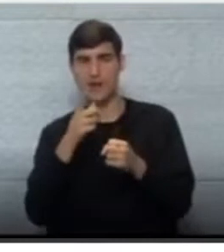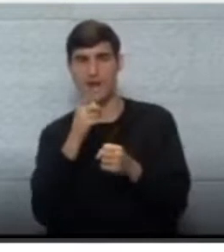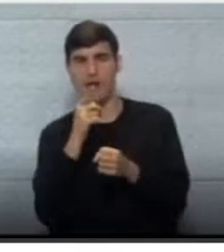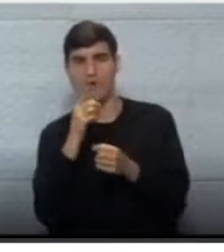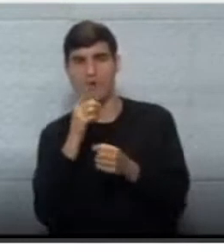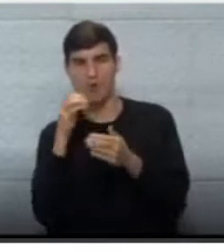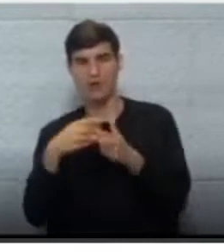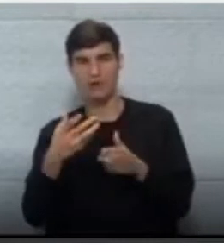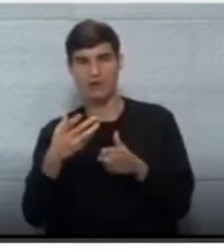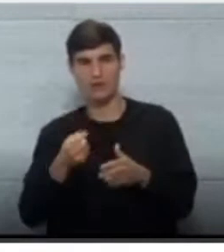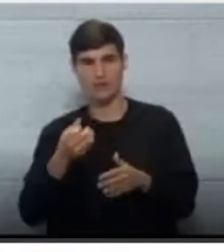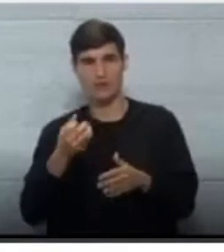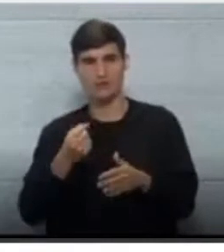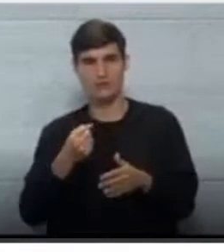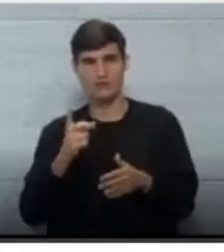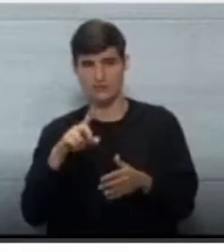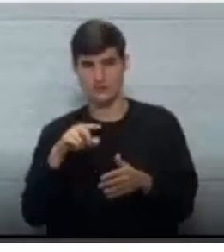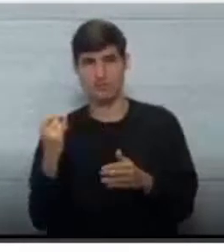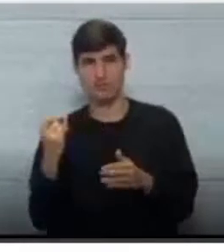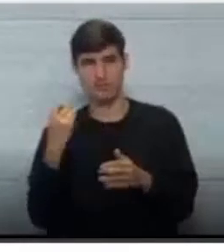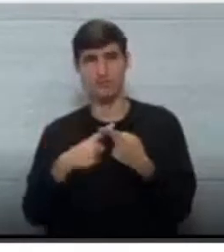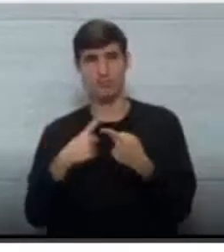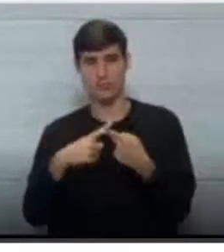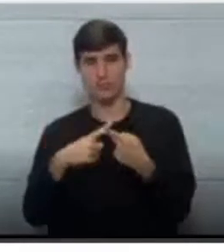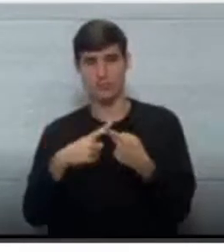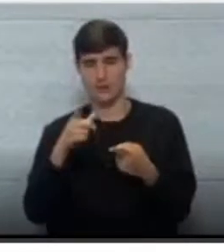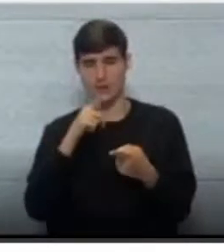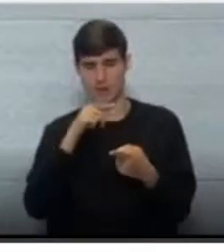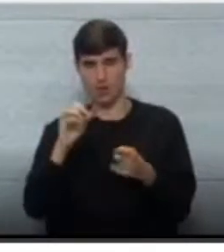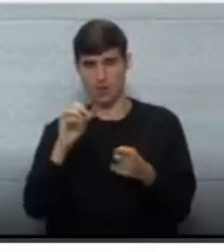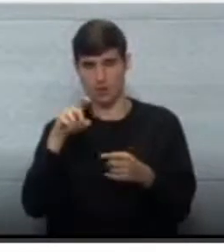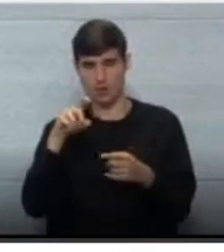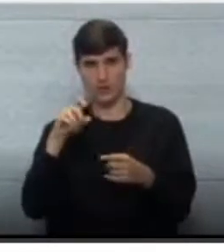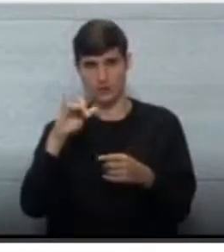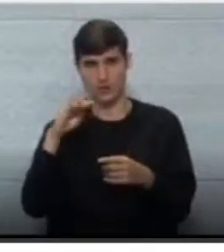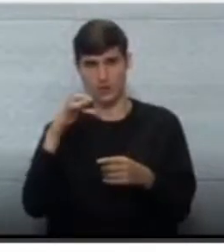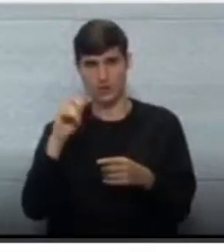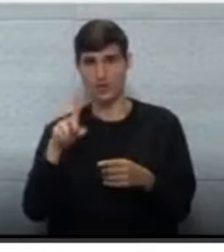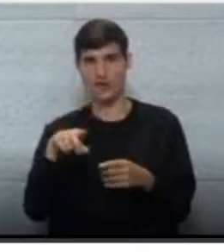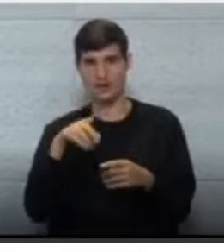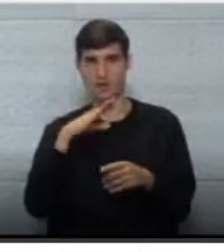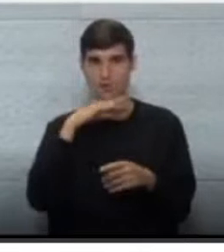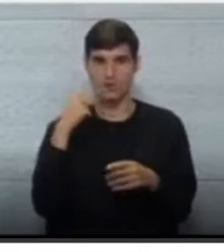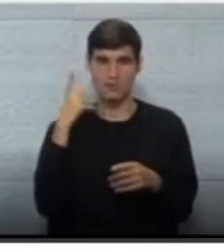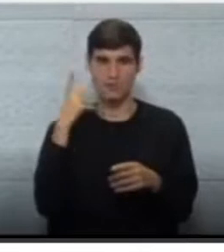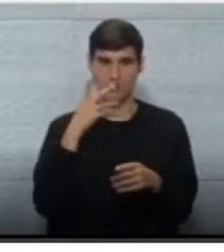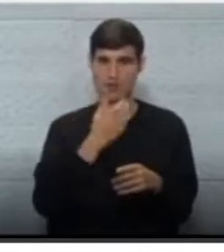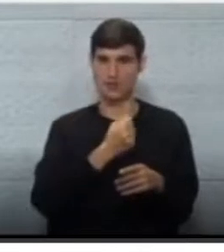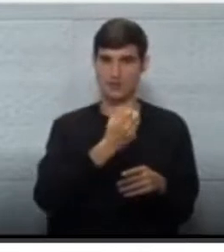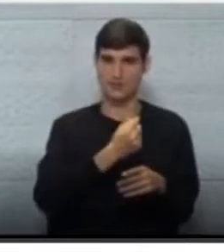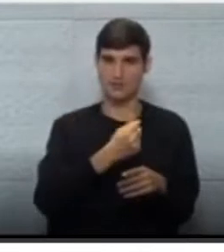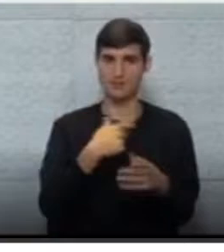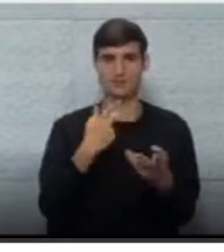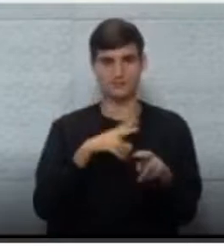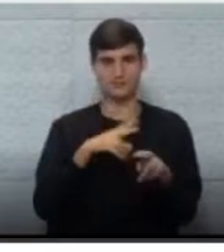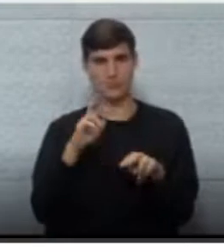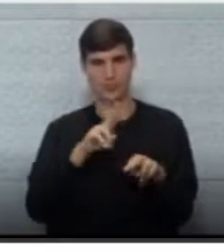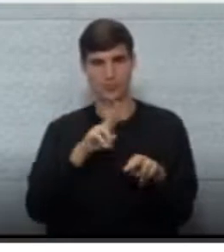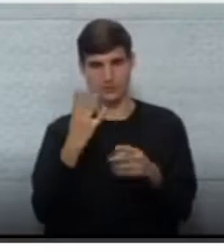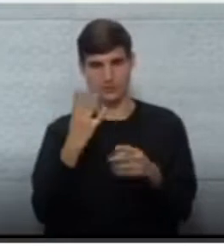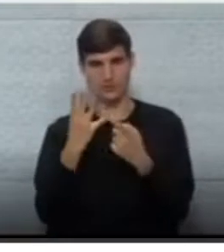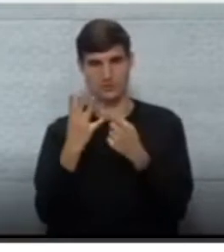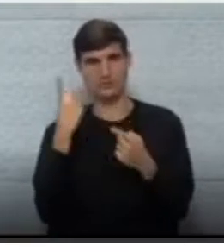oxigenada. Importante porque a água oxigenada é tóxica para o micro-organismo e essa enzima tem a capacidade de eliminar